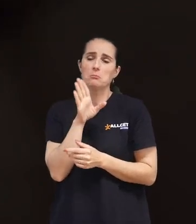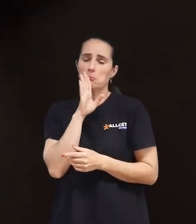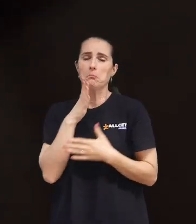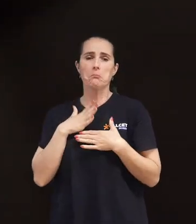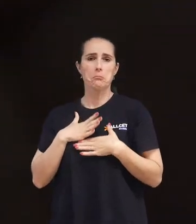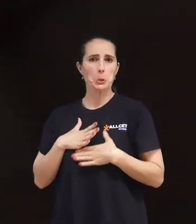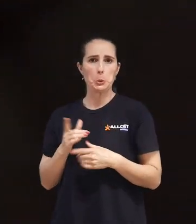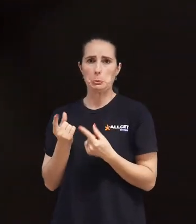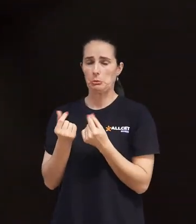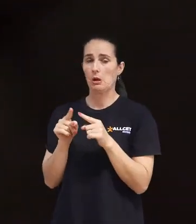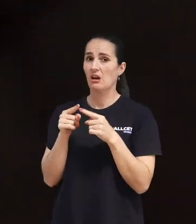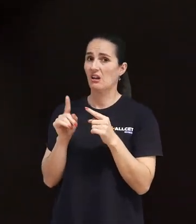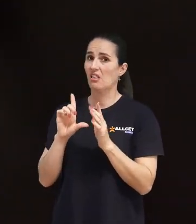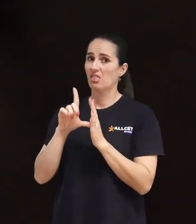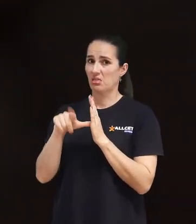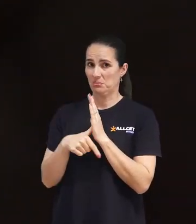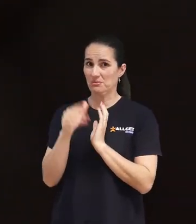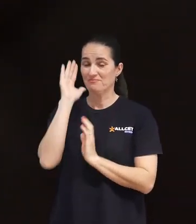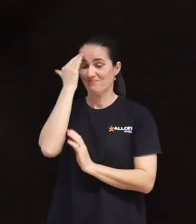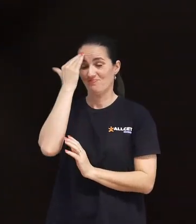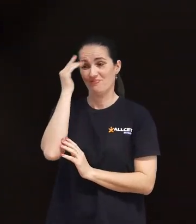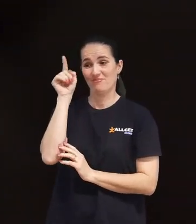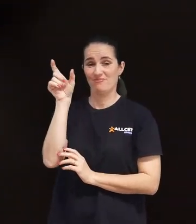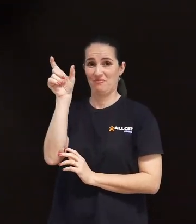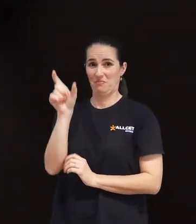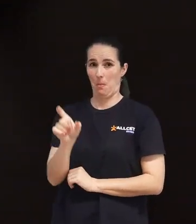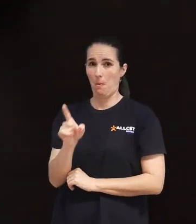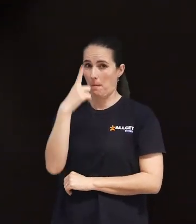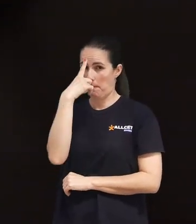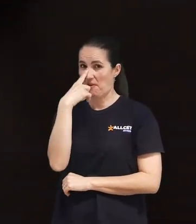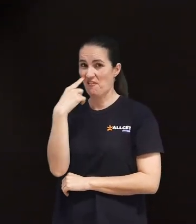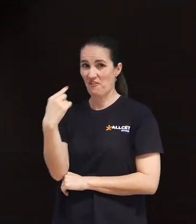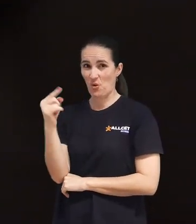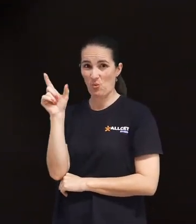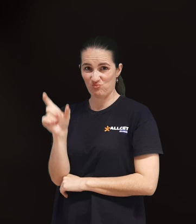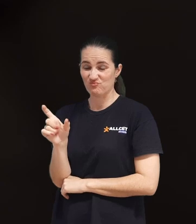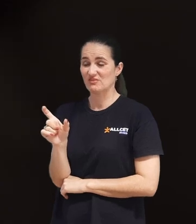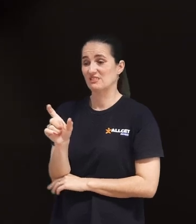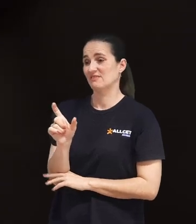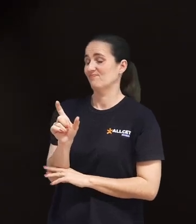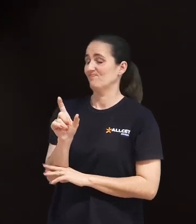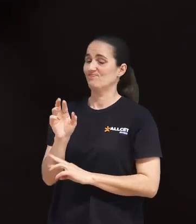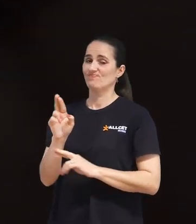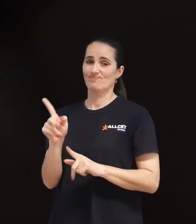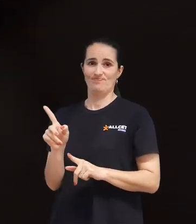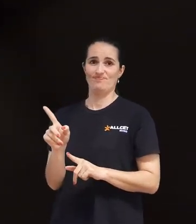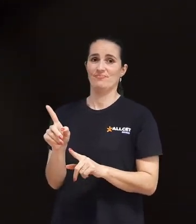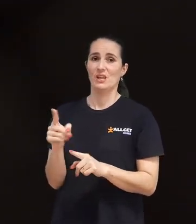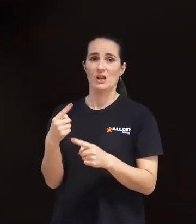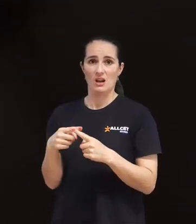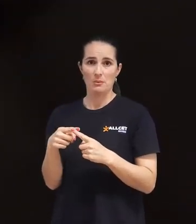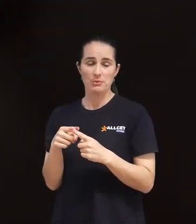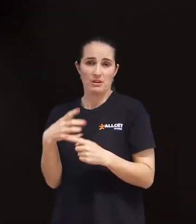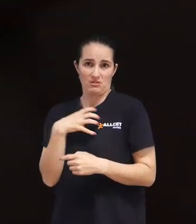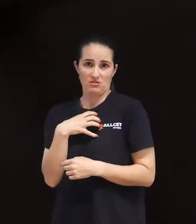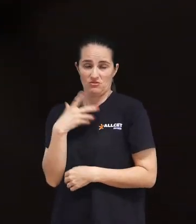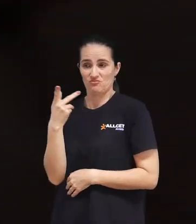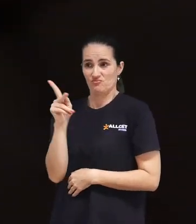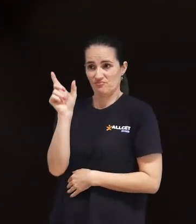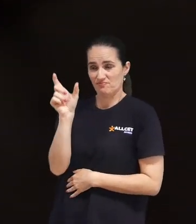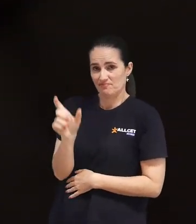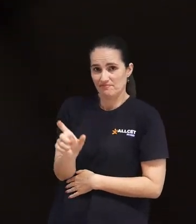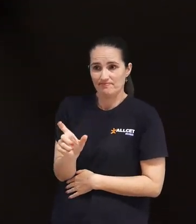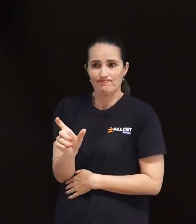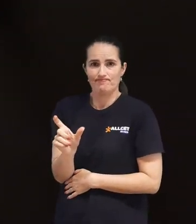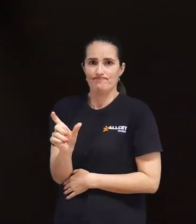uma perfeição em tudo, tudo. E, assim, a chance de errar era zero. E mesmo eu